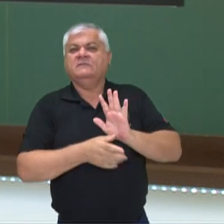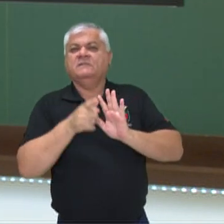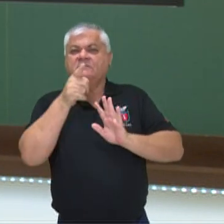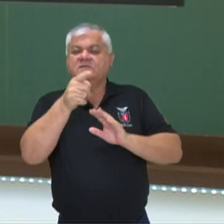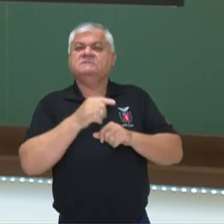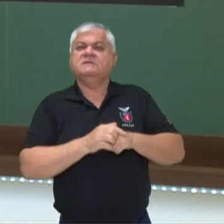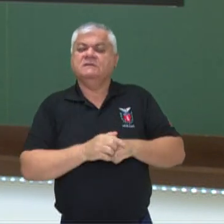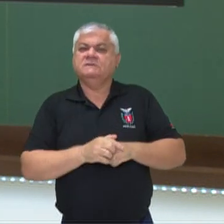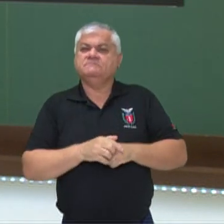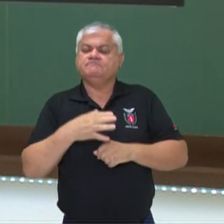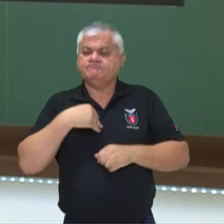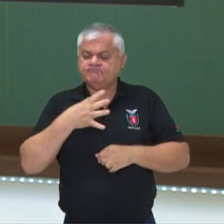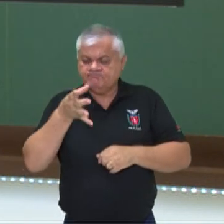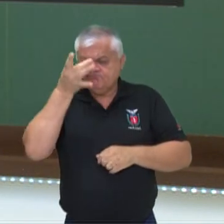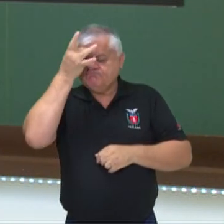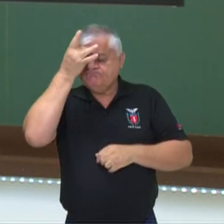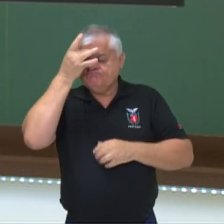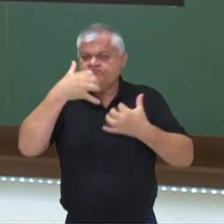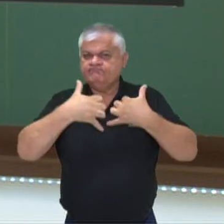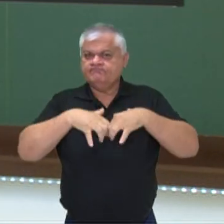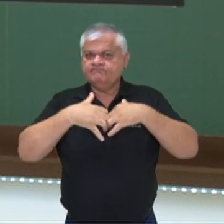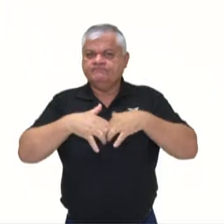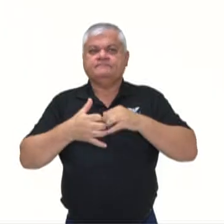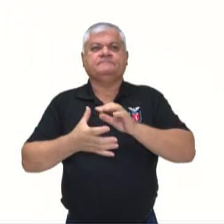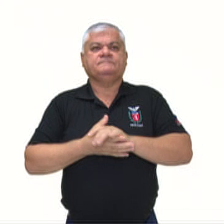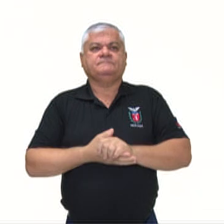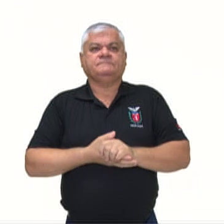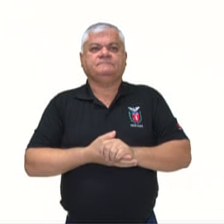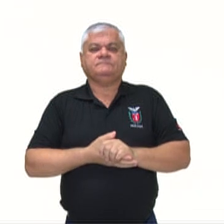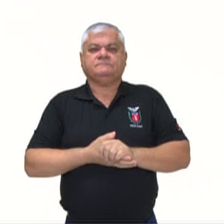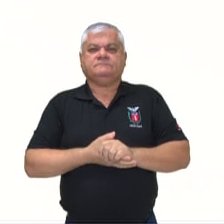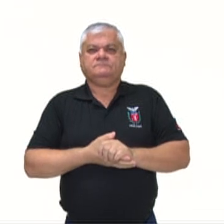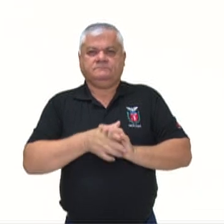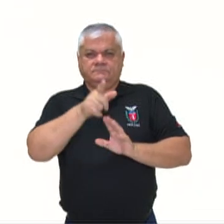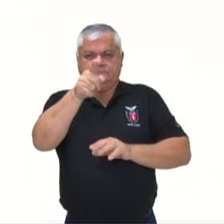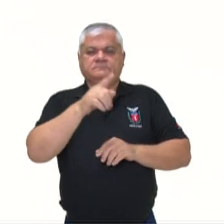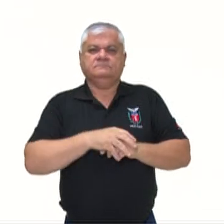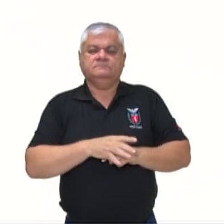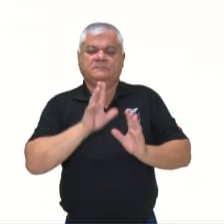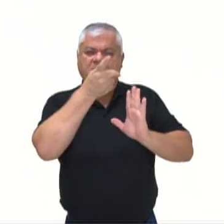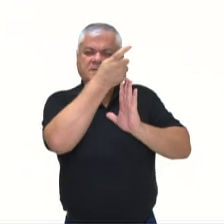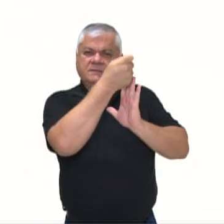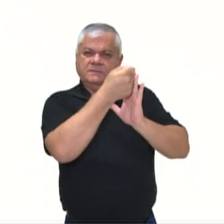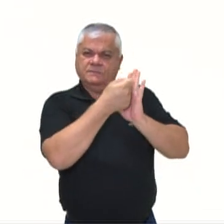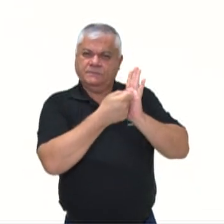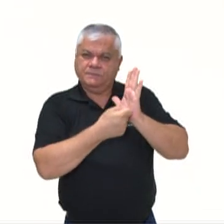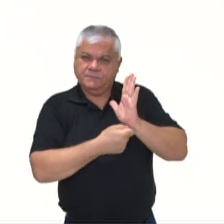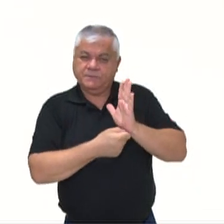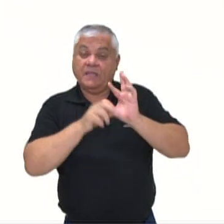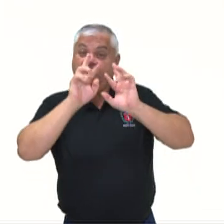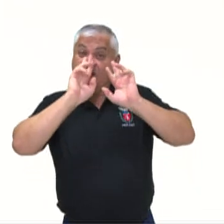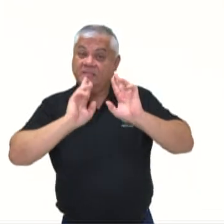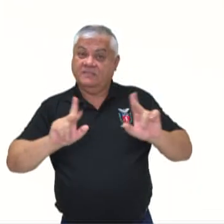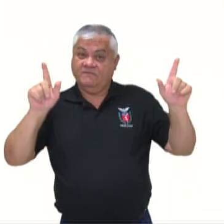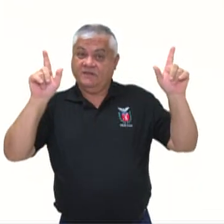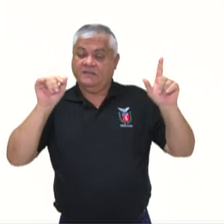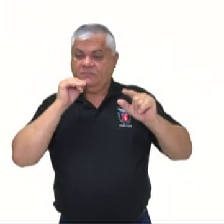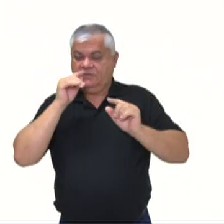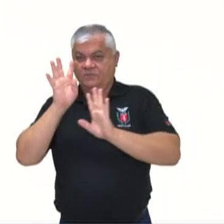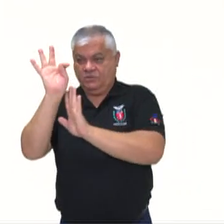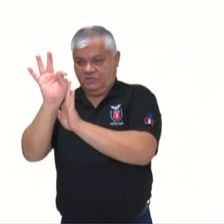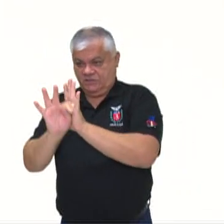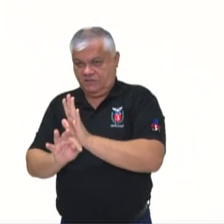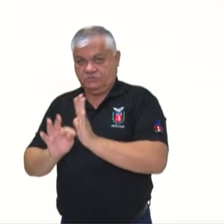você colocar a cuca para funcionar. Descreva com as suas palavras a diferença entre um texto